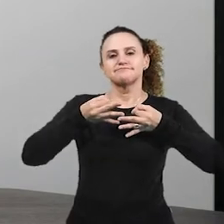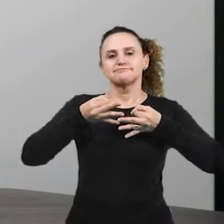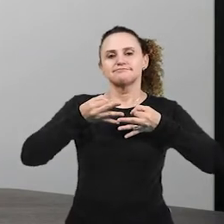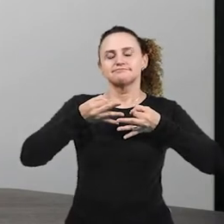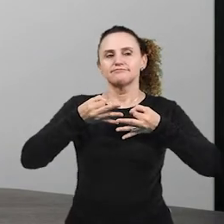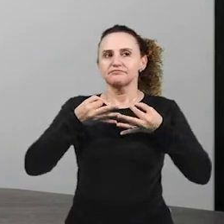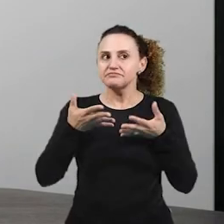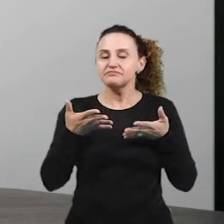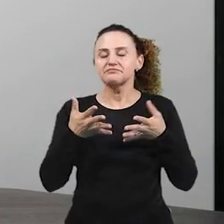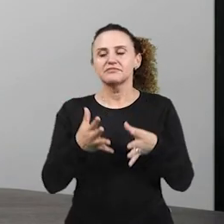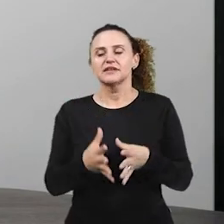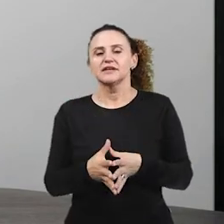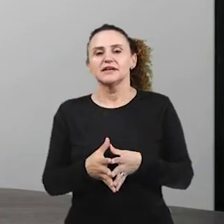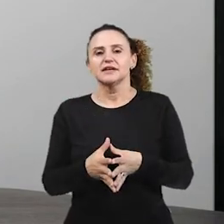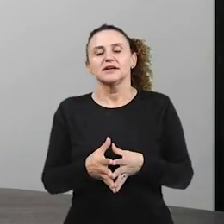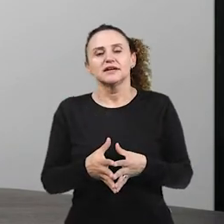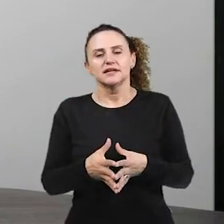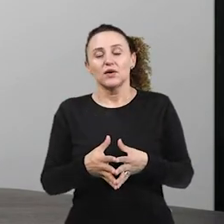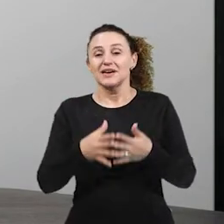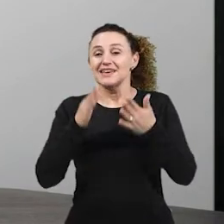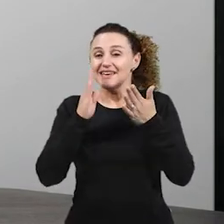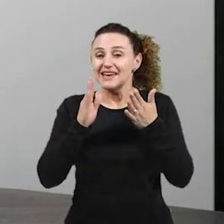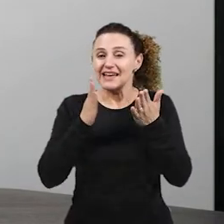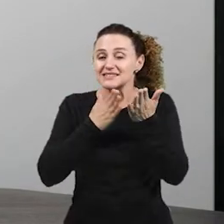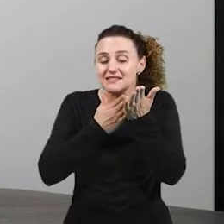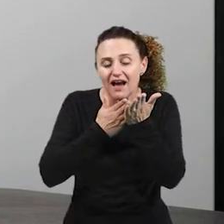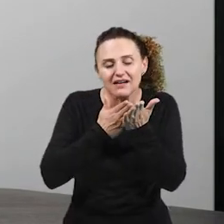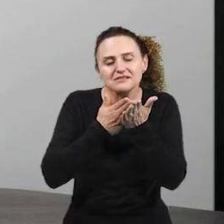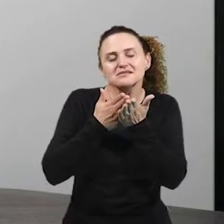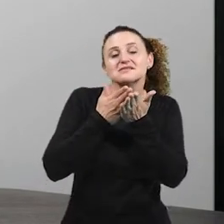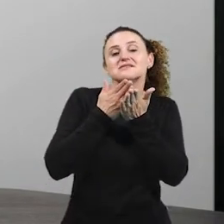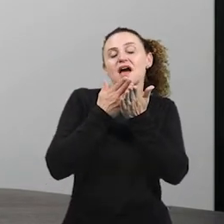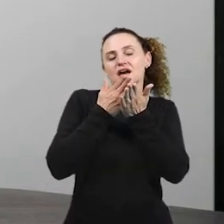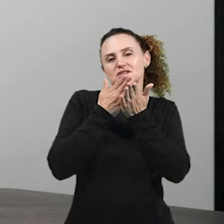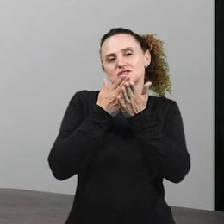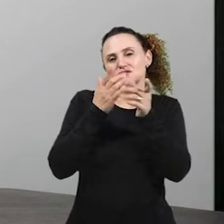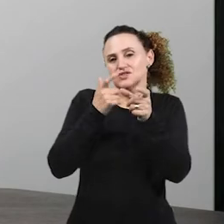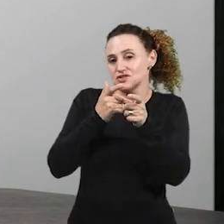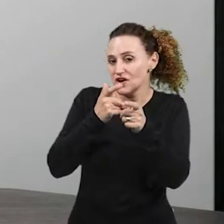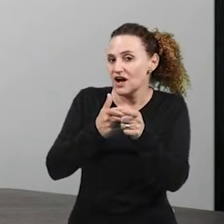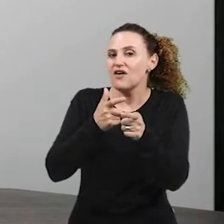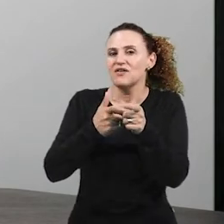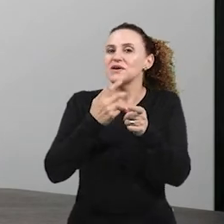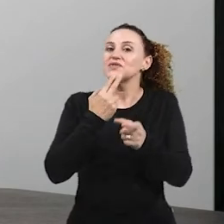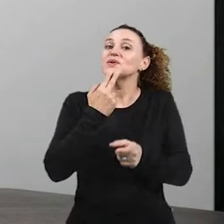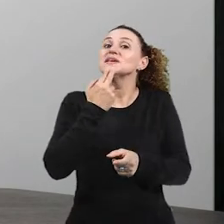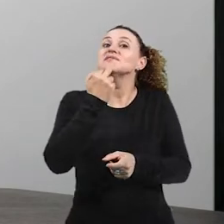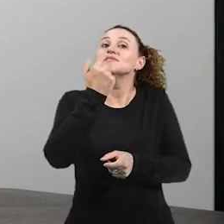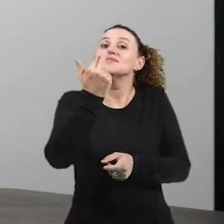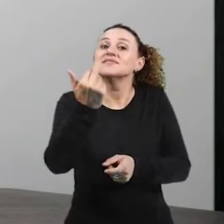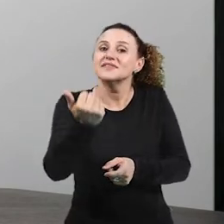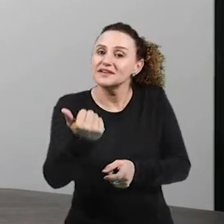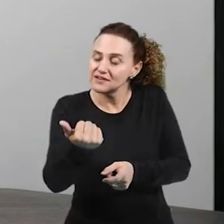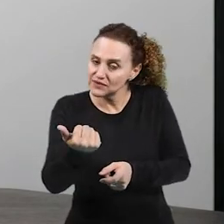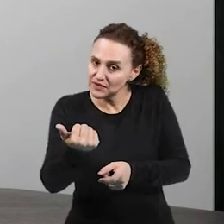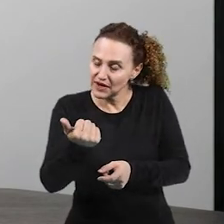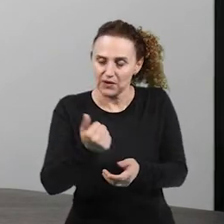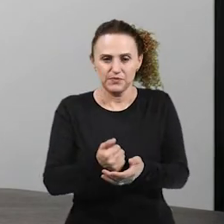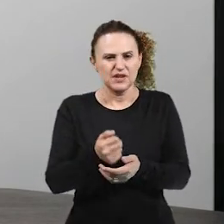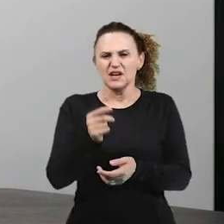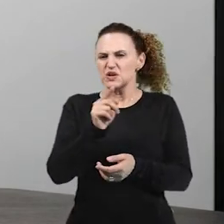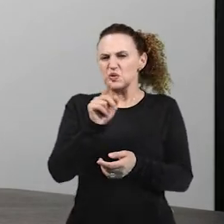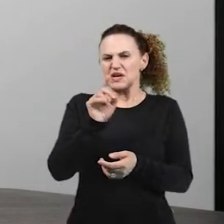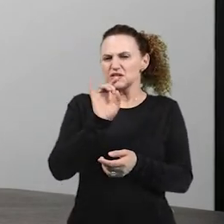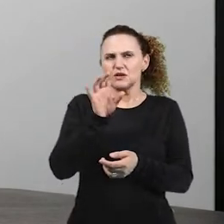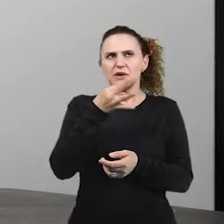tá então o o acesso ao alfabeto internacional fonético internacional não é simplesmente para